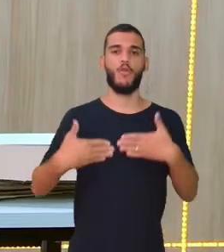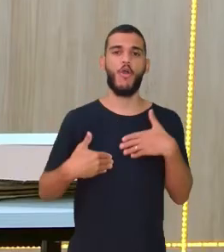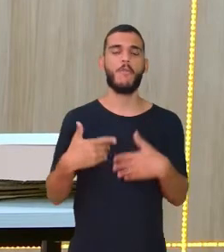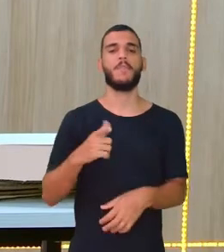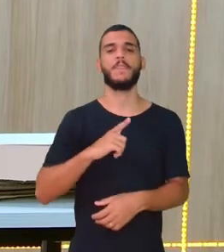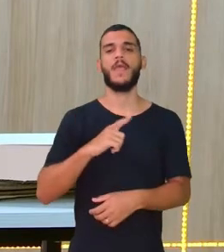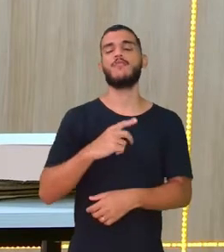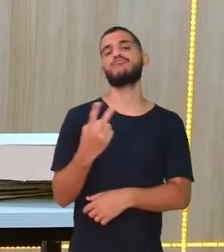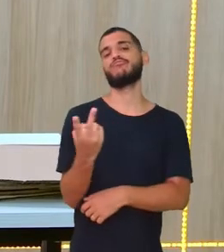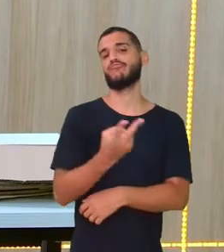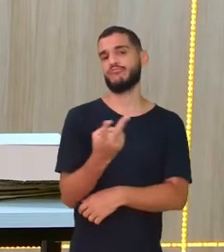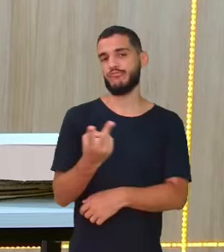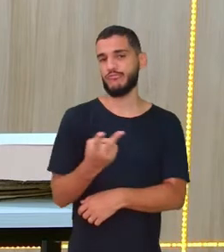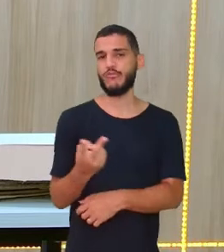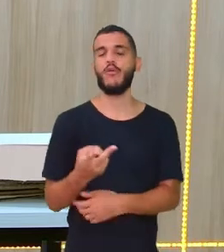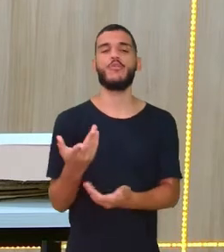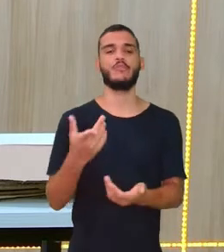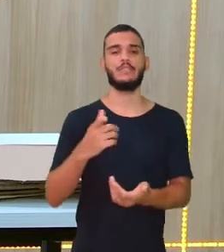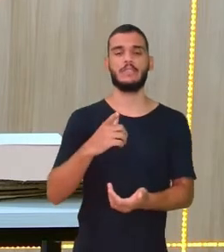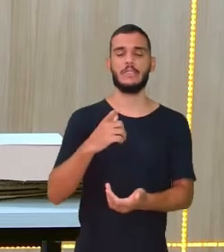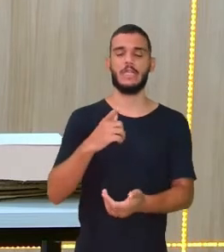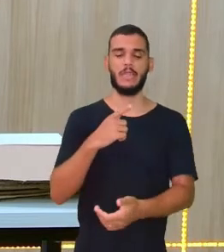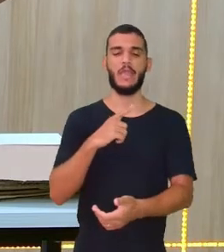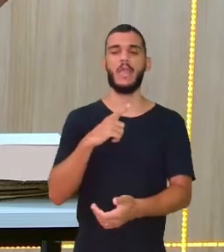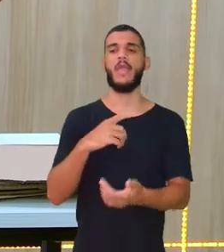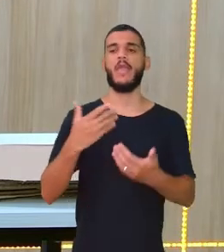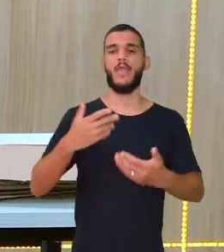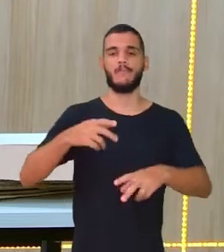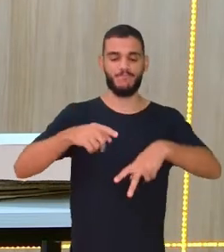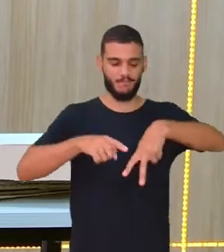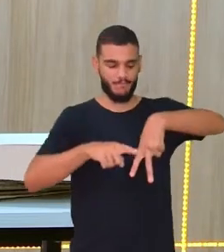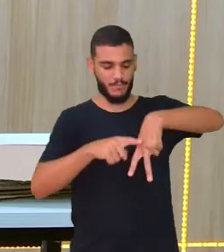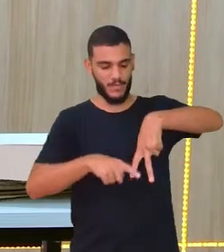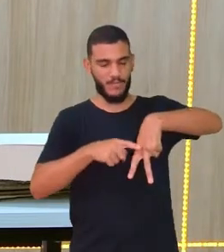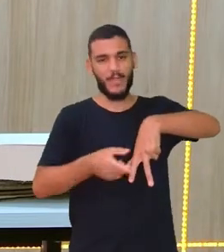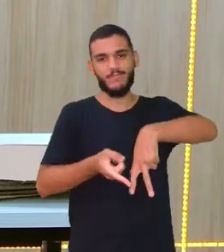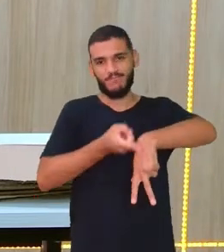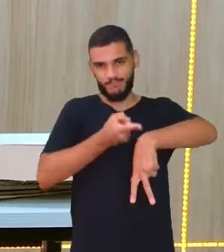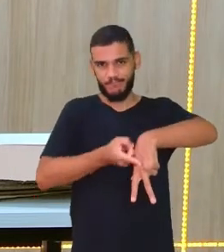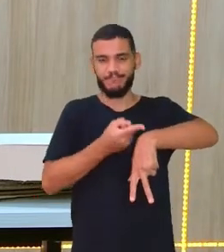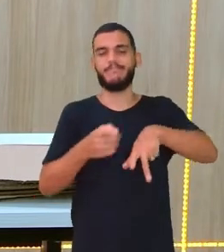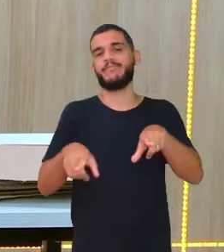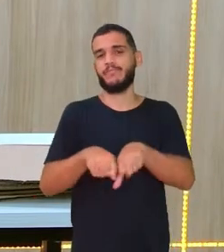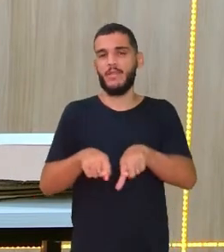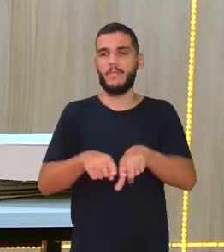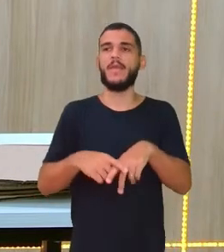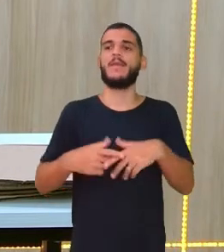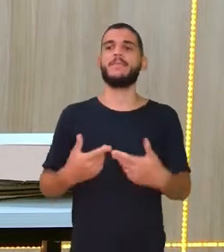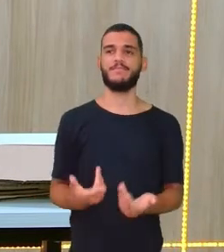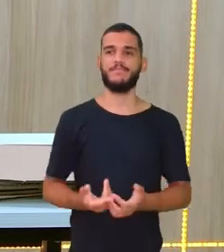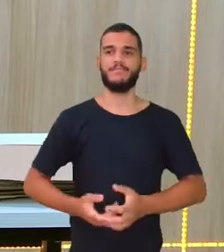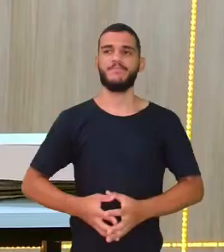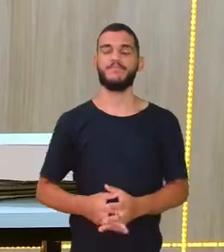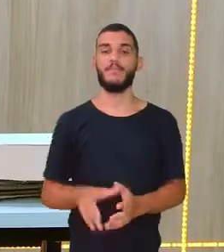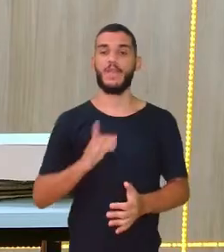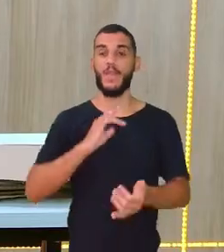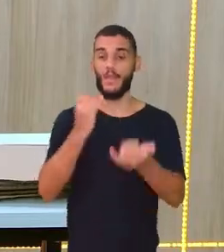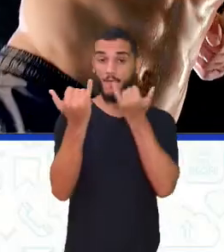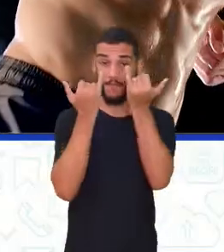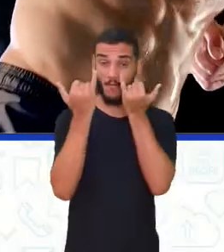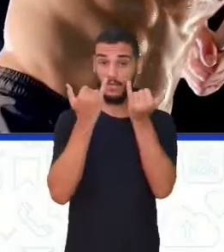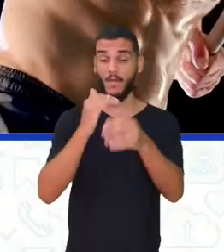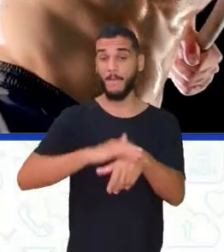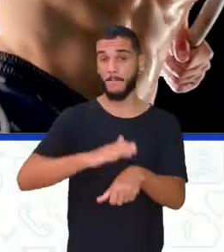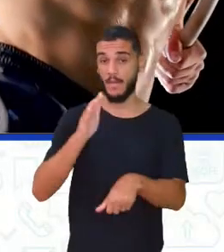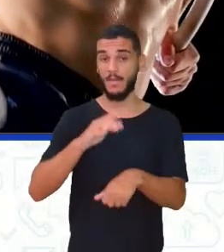lados do corpo, com os dois membros, né? Para mostrar aí essa quantidade. O que é que nós temos mais em informação? Aqui